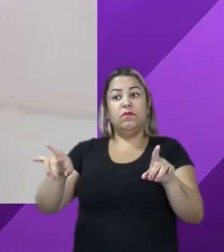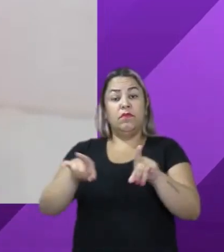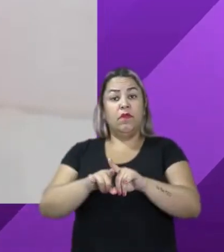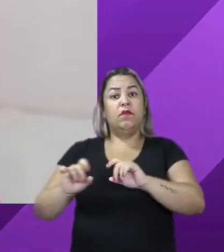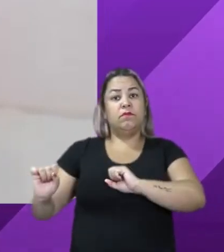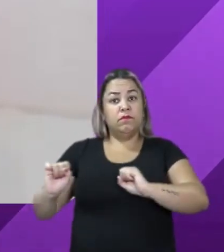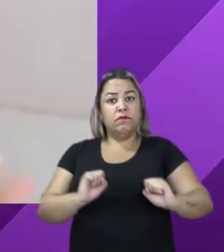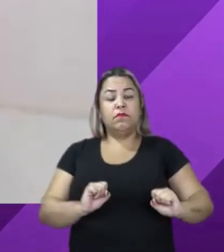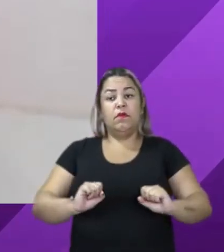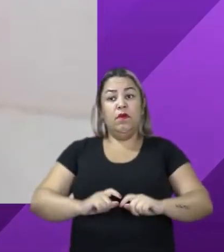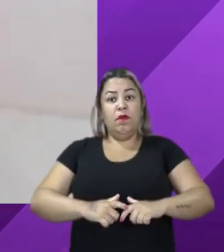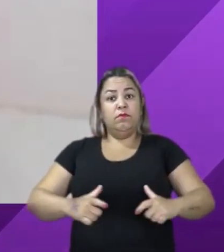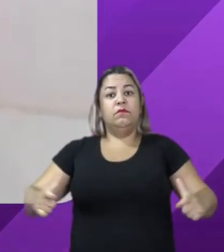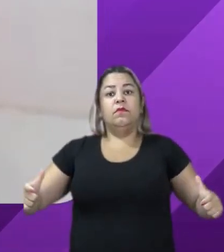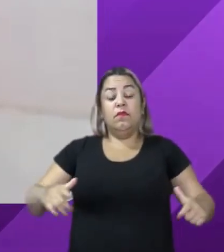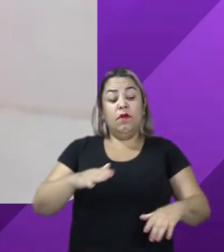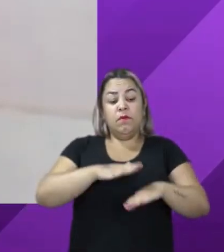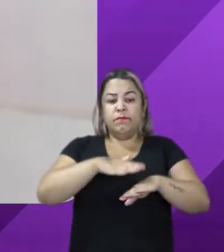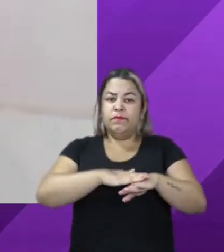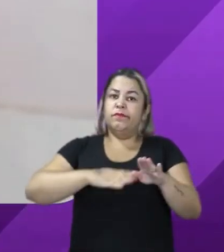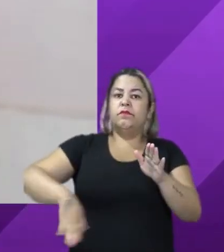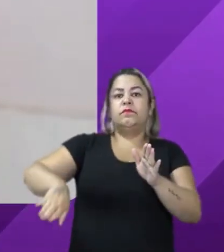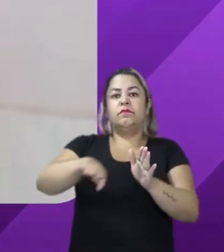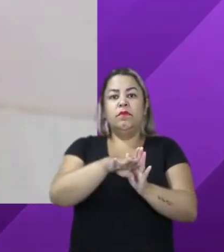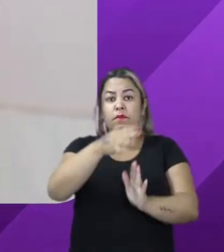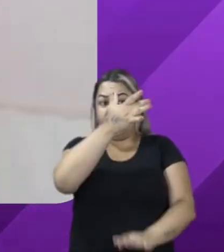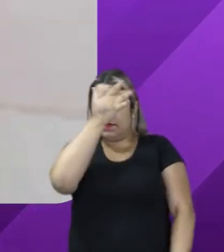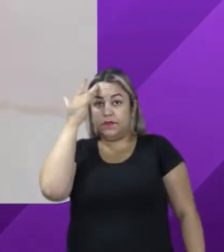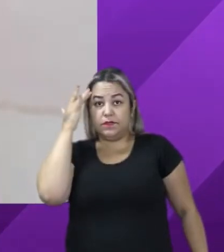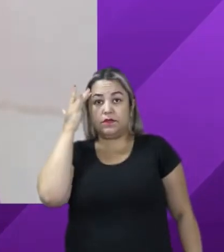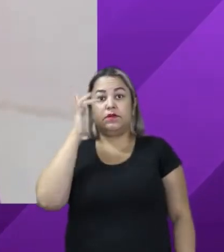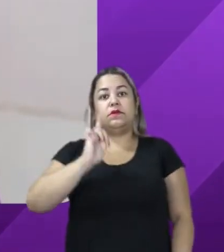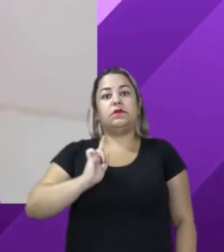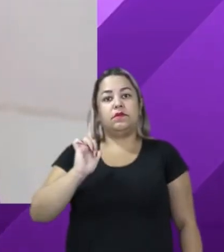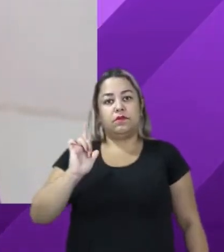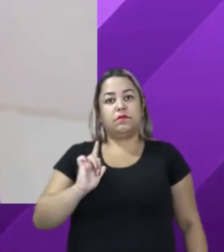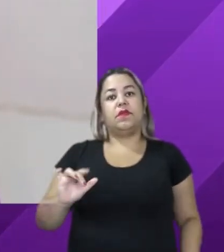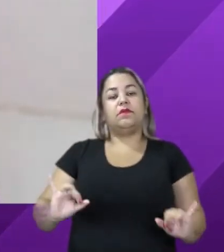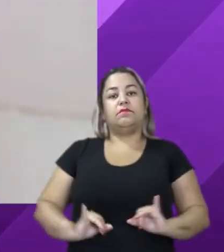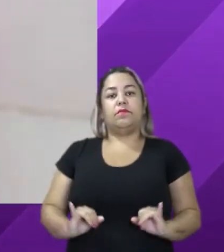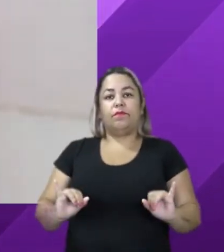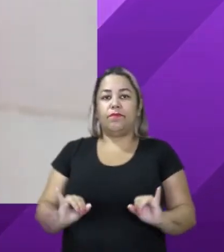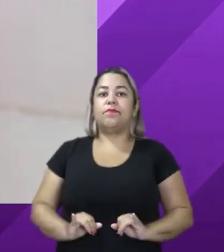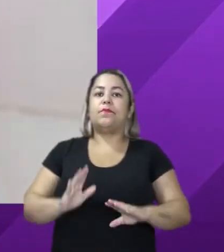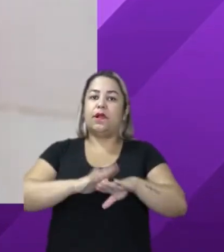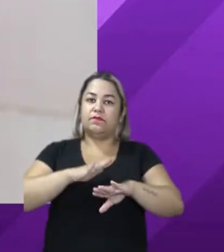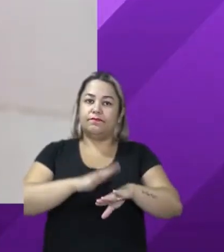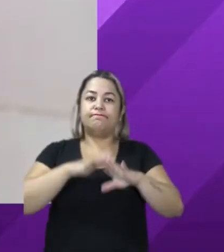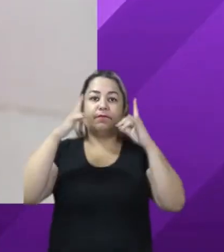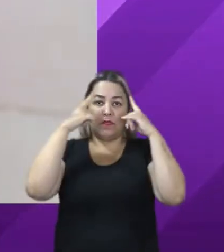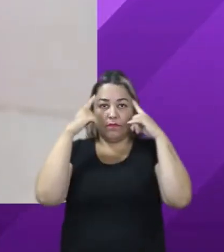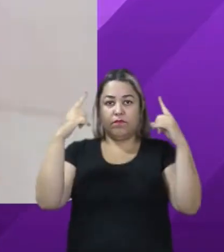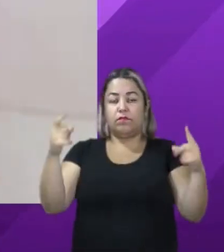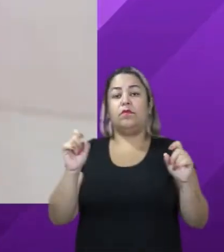pode abranger, que pode chegar a mais pessoas, a gente também fica mais susceptível a sofrer mais violência e de uma